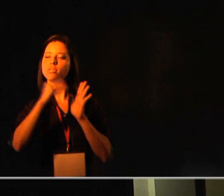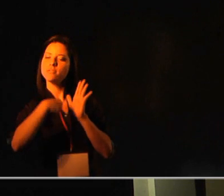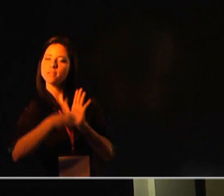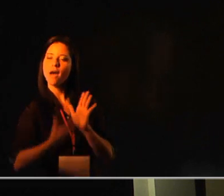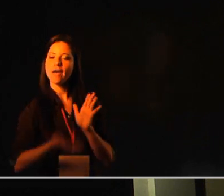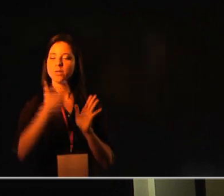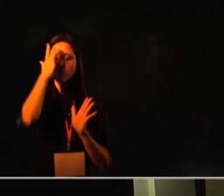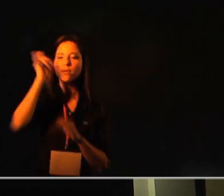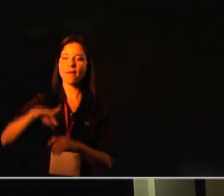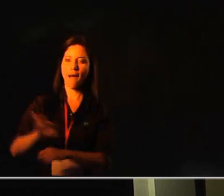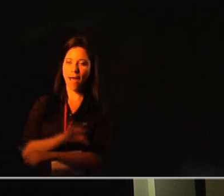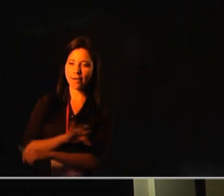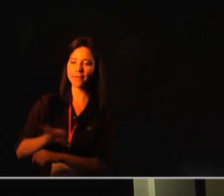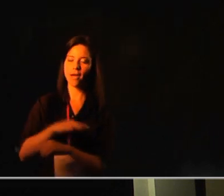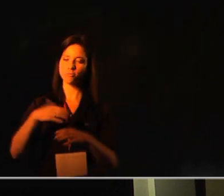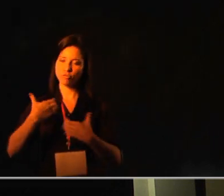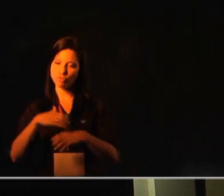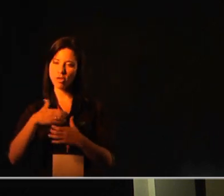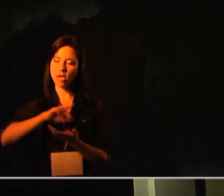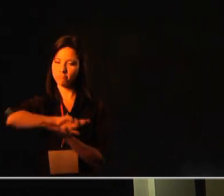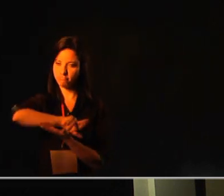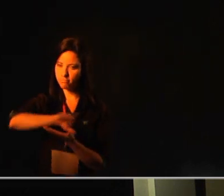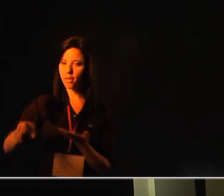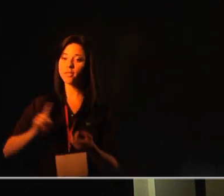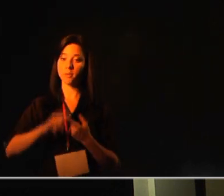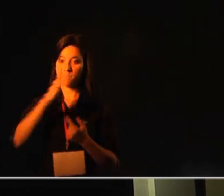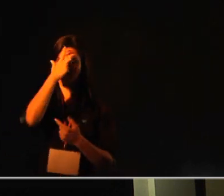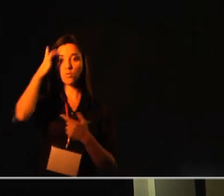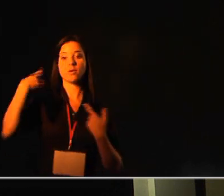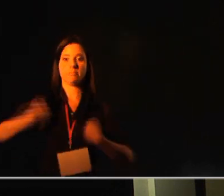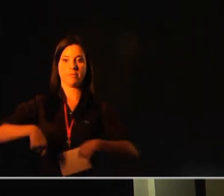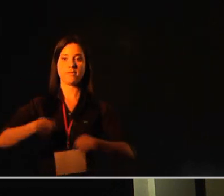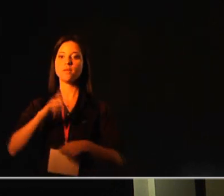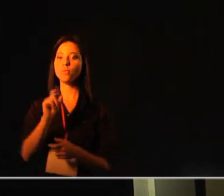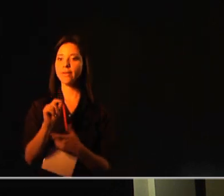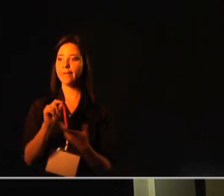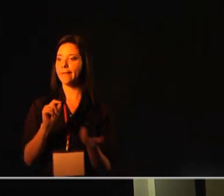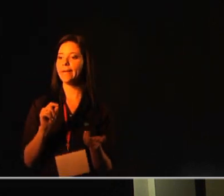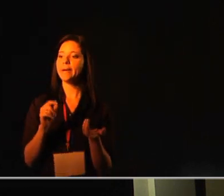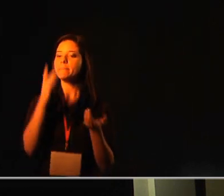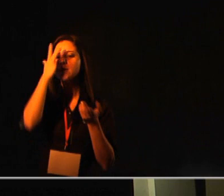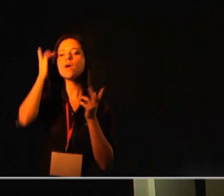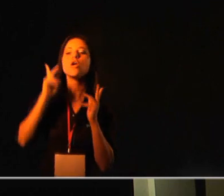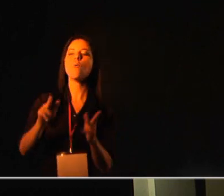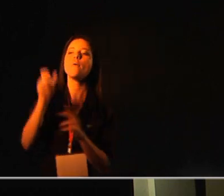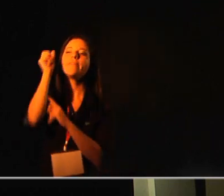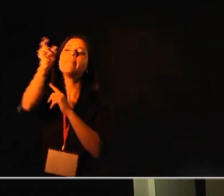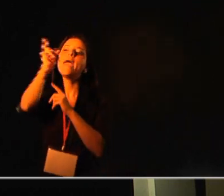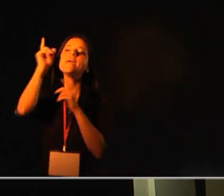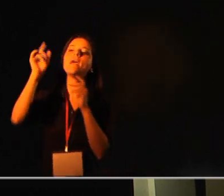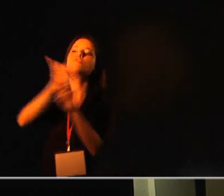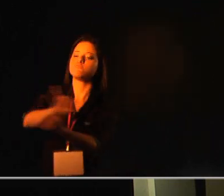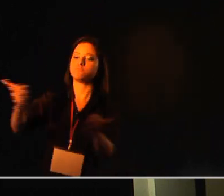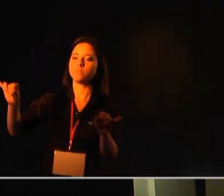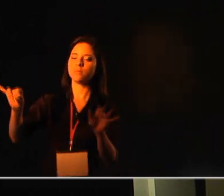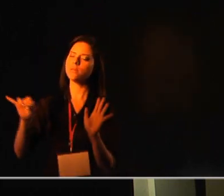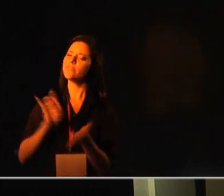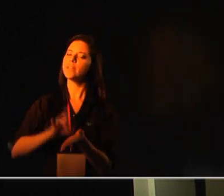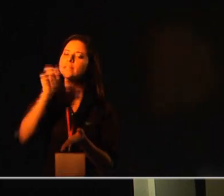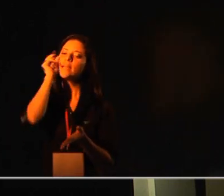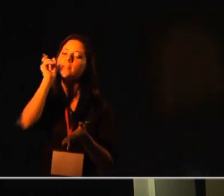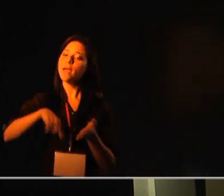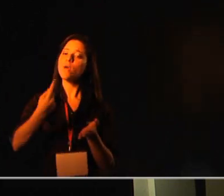designer, quem é arquiteto, engenheiro, essas coisas, quem precisa de vender ideias, né? Na verdade, a criatividade